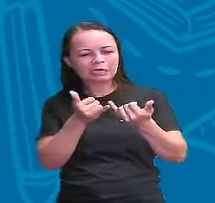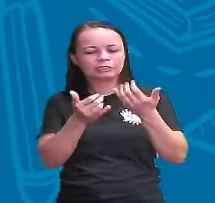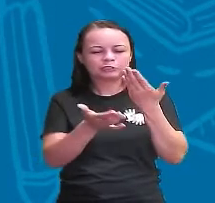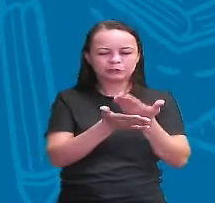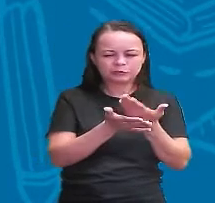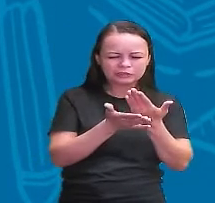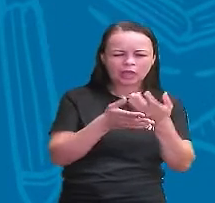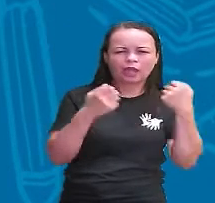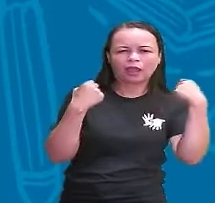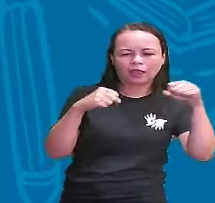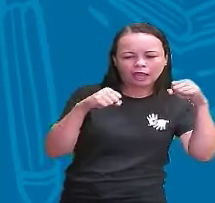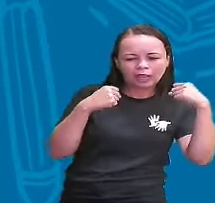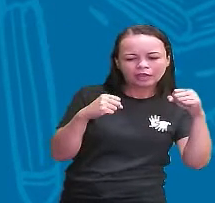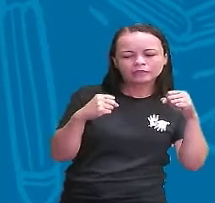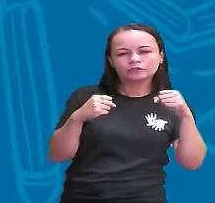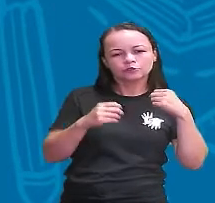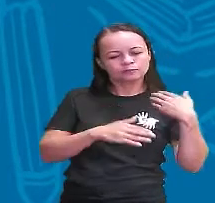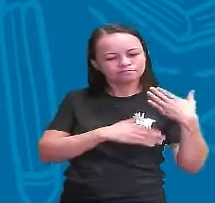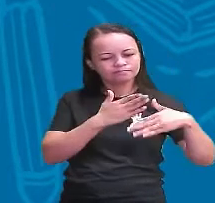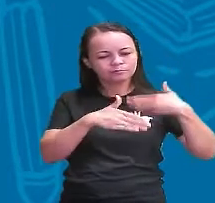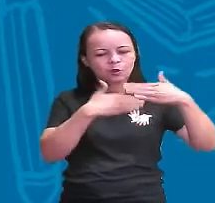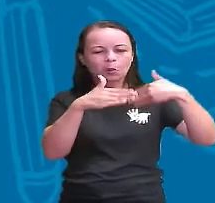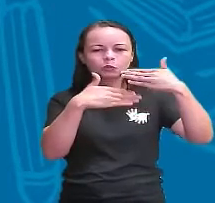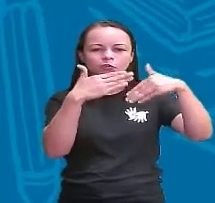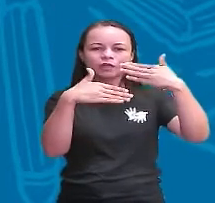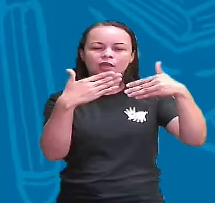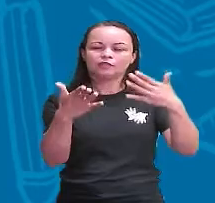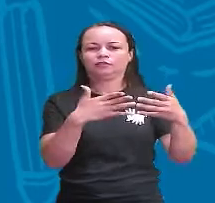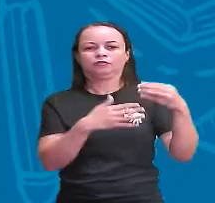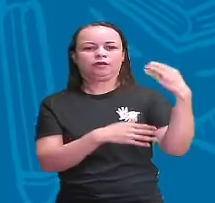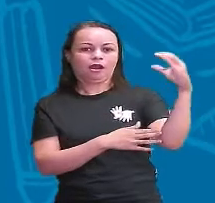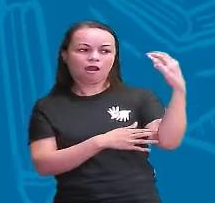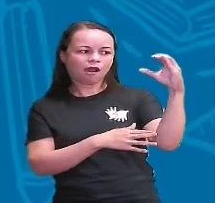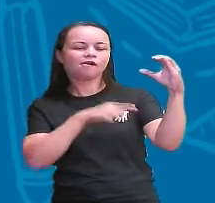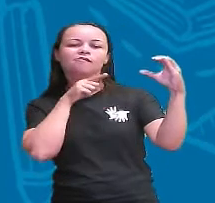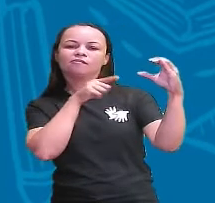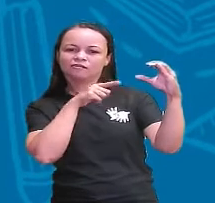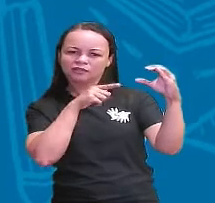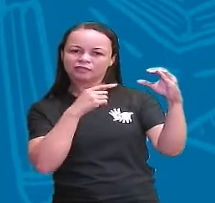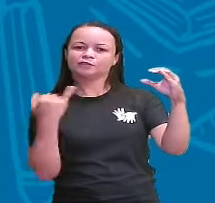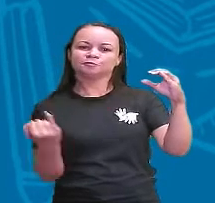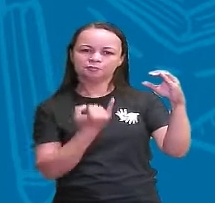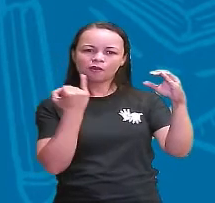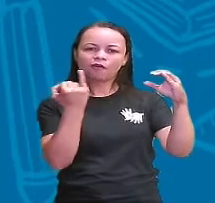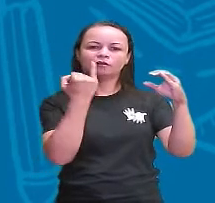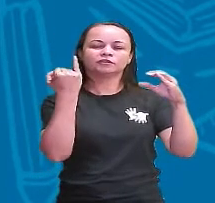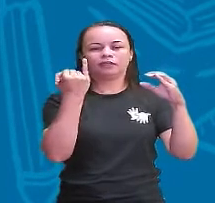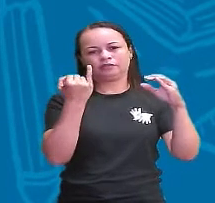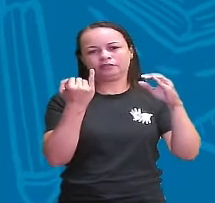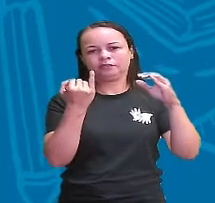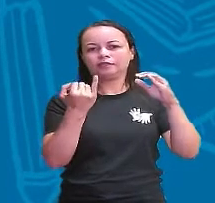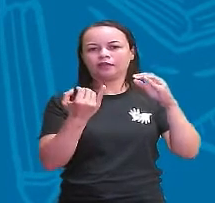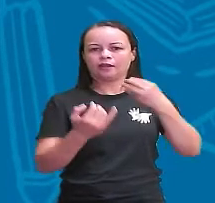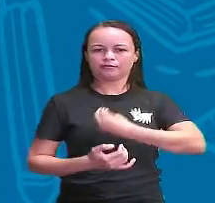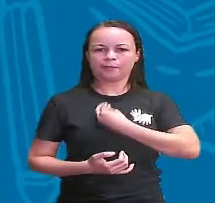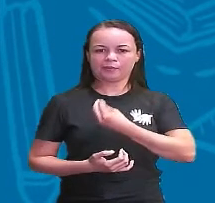atividade física? Em todos esses processos, em todos esses momentos, a ciência ela é fundamental e ela está presente, tá